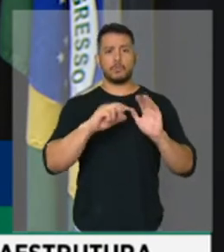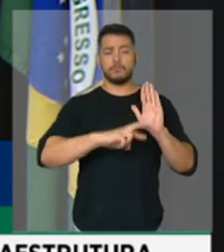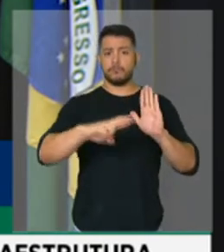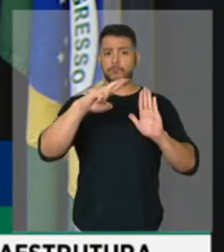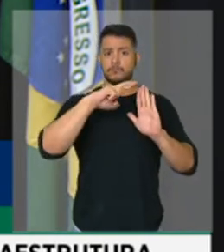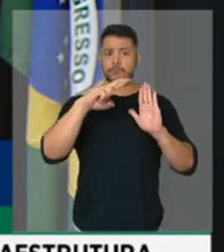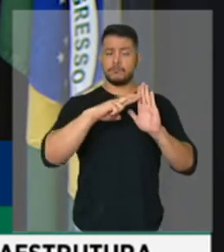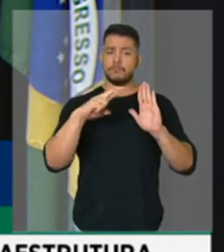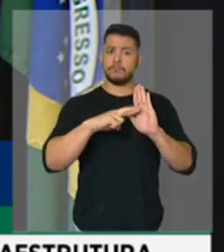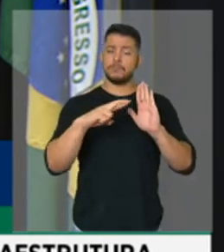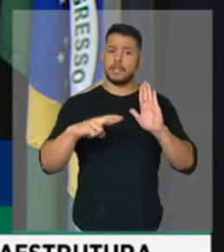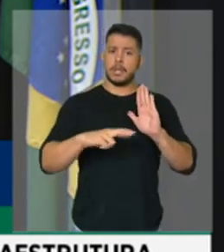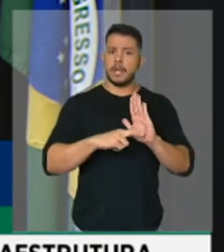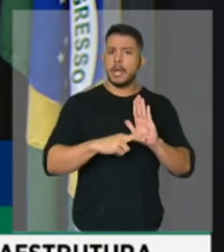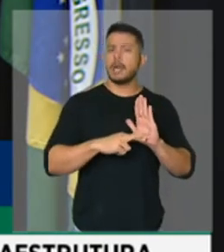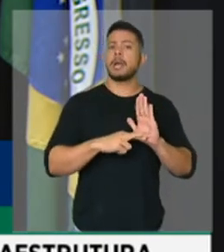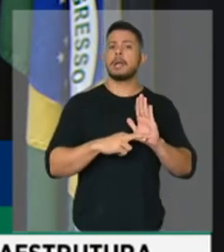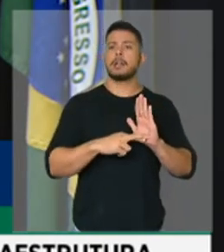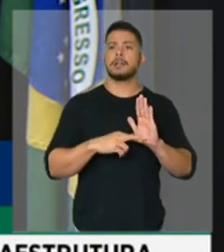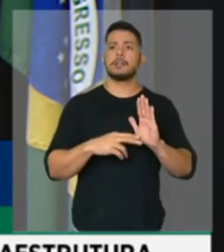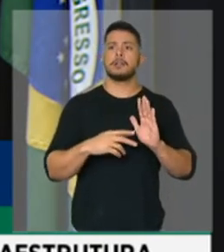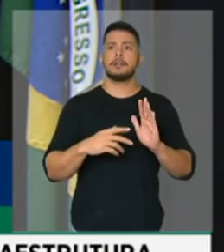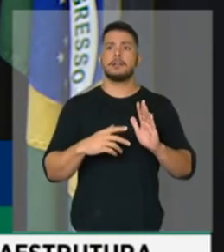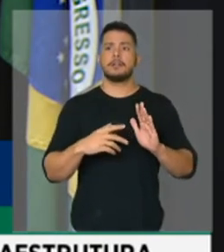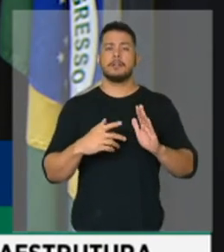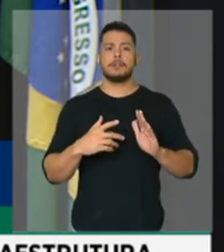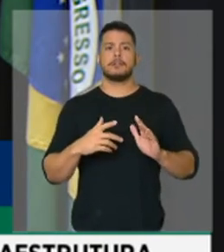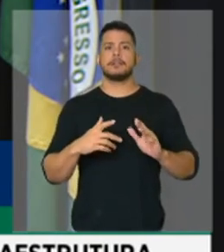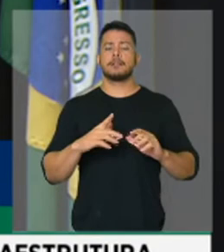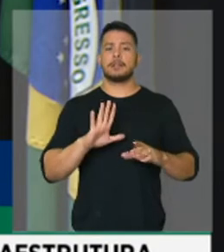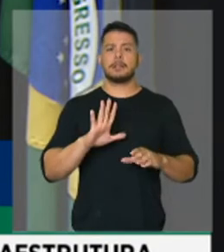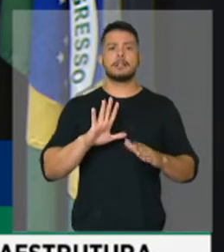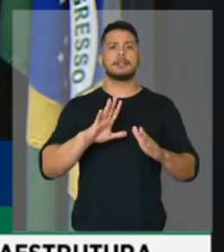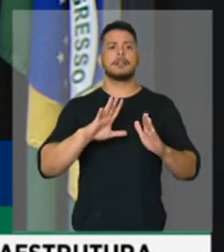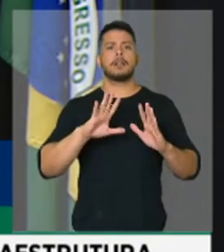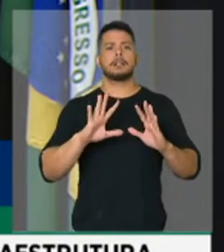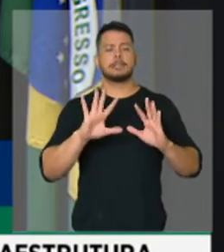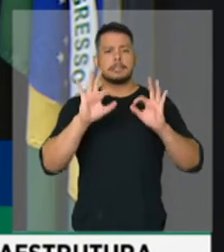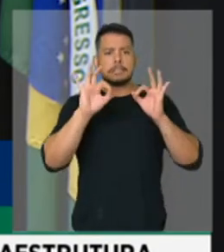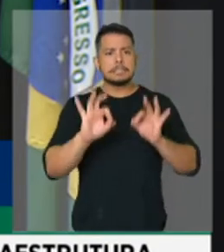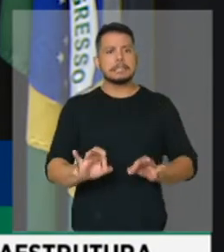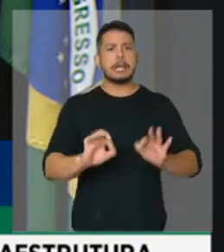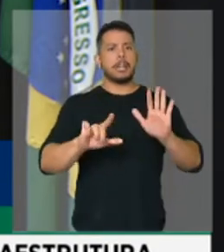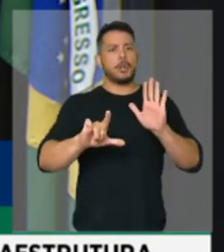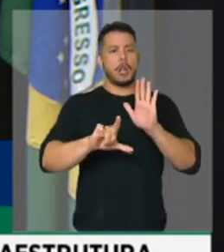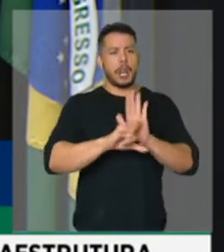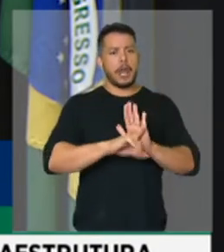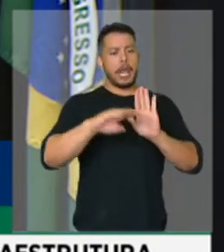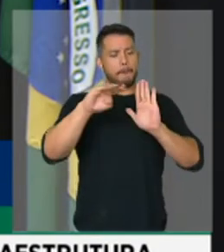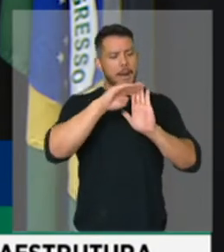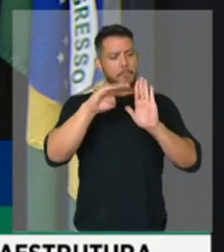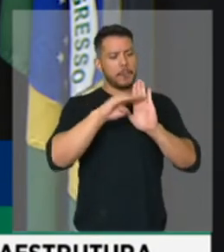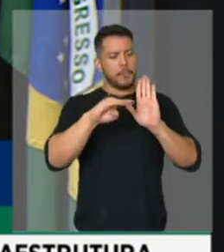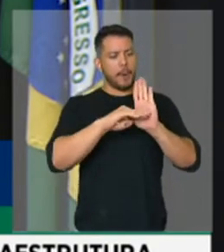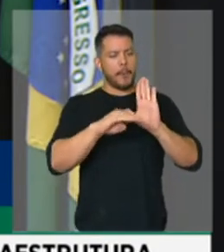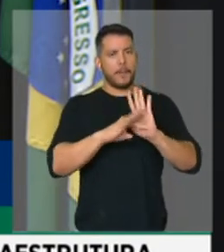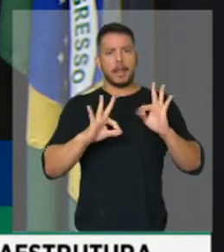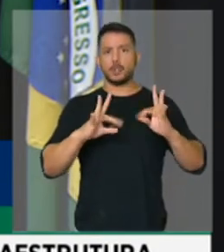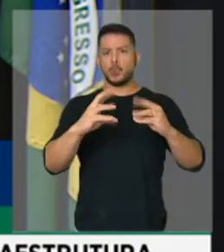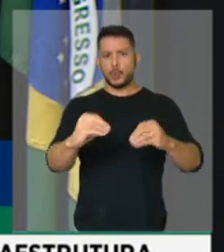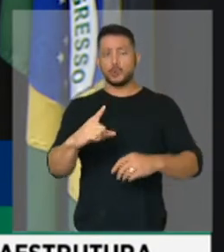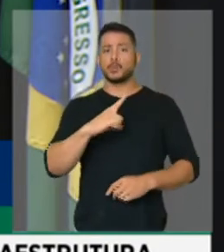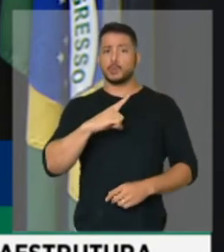nas delimitações pelo Legislativo, ou seja, não vai ficar solto, vai ser algo regulamentado, regrado, e por isso